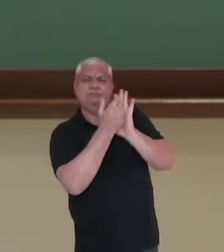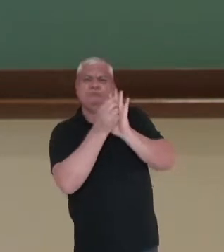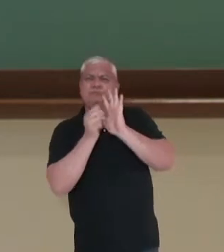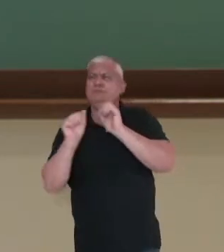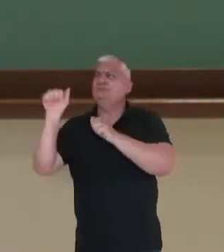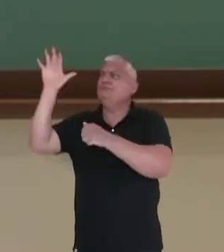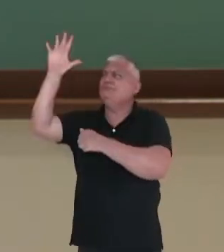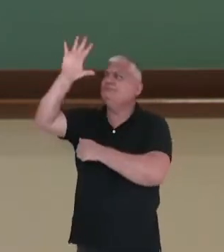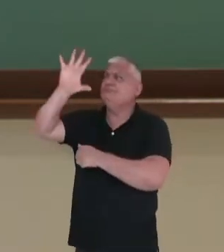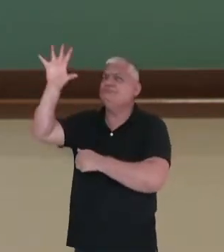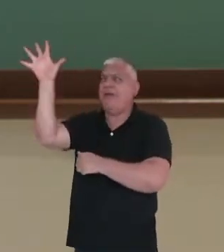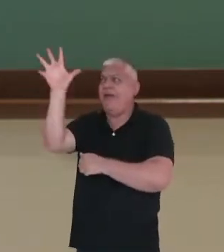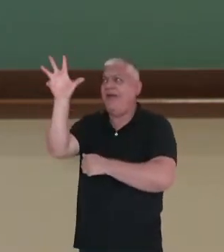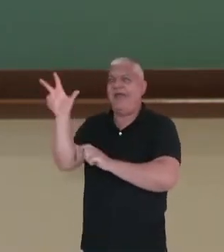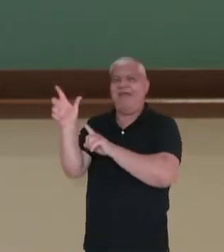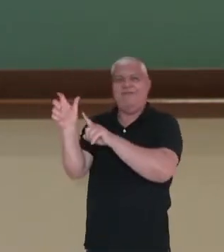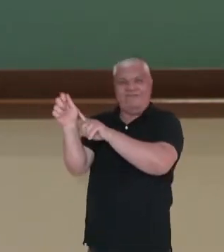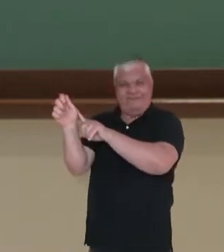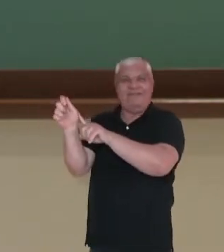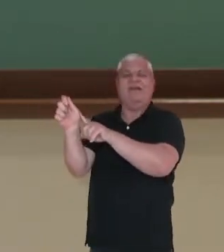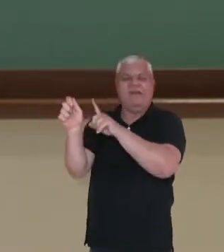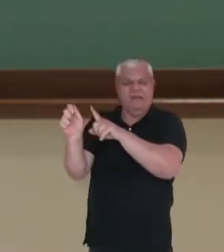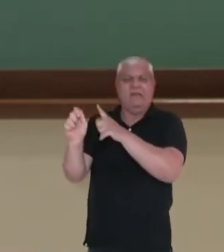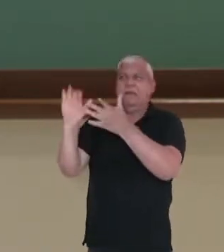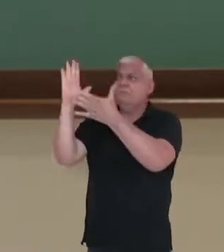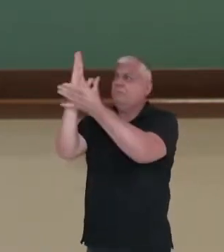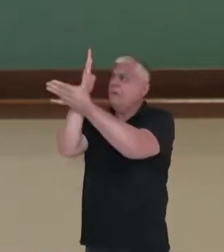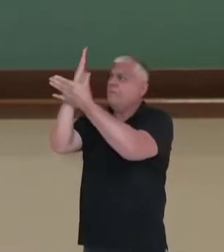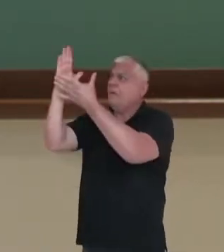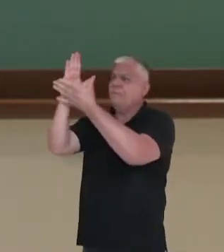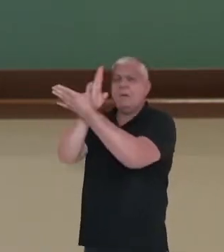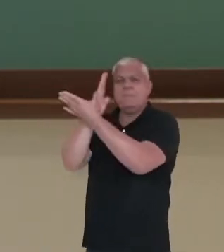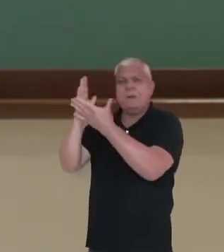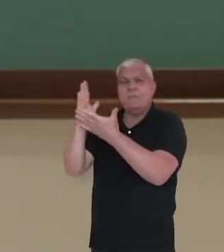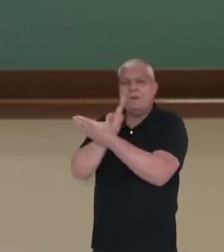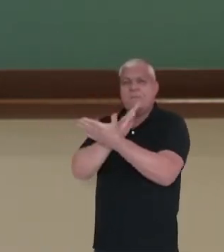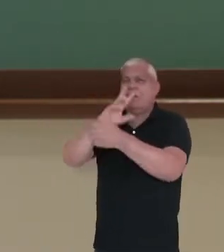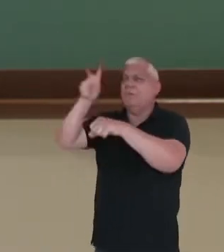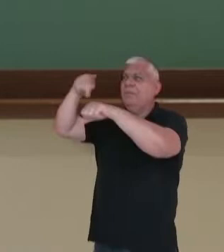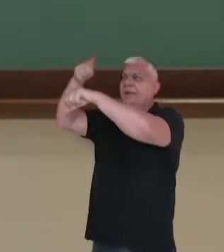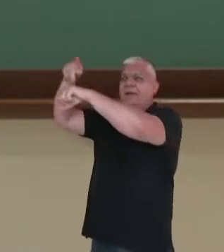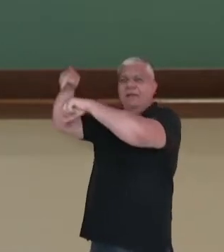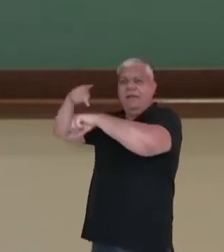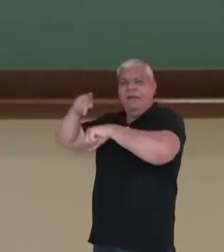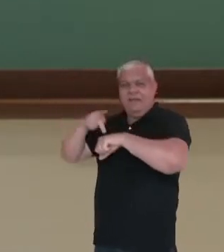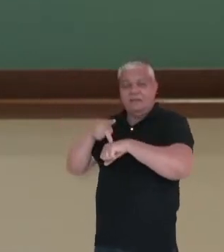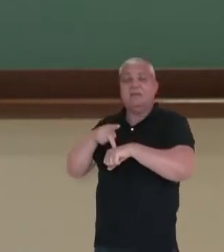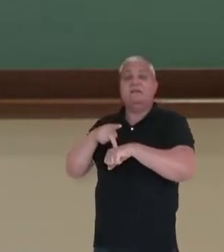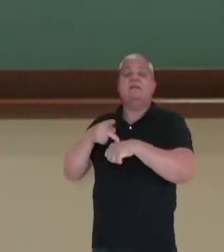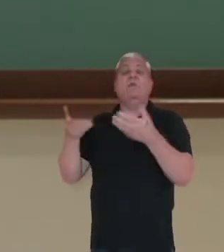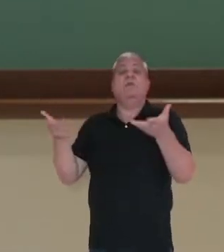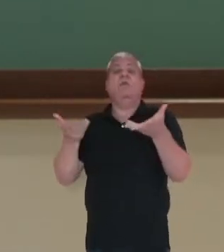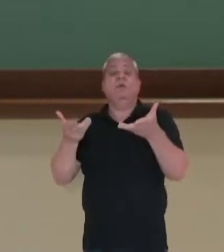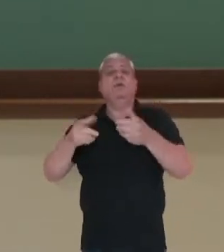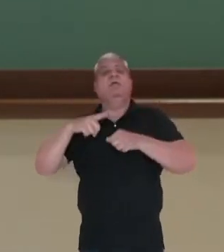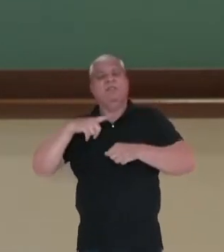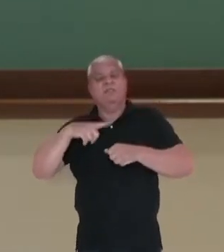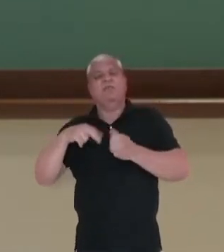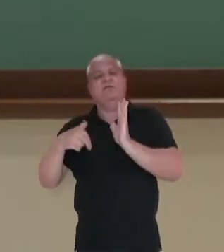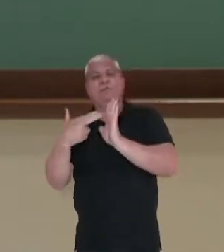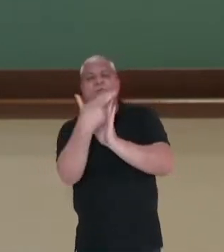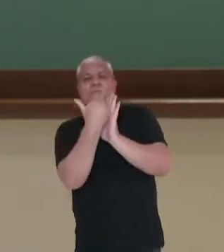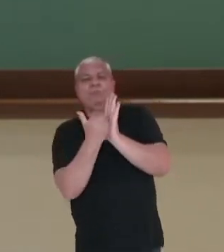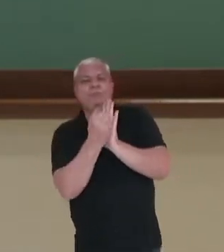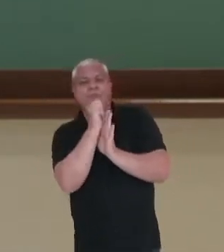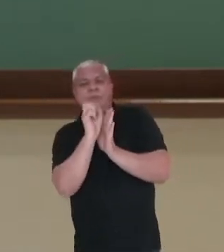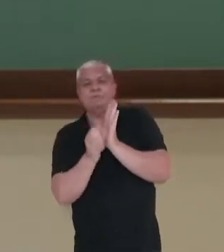africano, né? Então, o continente africano foi todo dividido, né, pelos países colonizadores e atualmente ele teve um redesenho. Como que